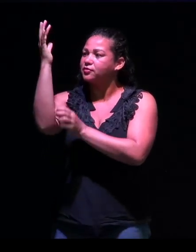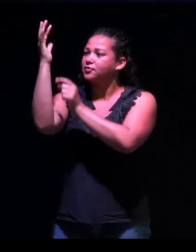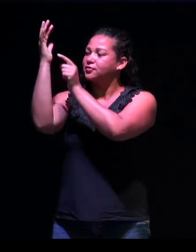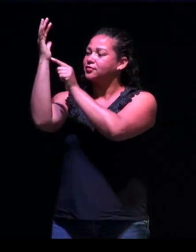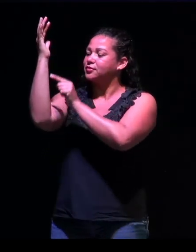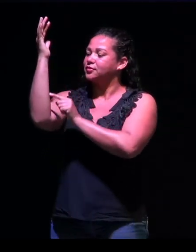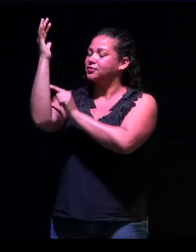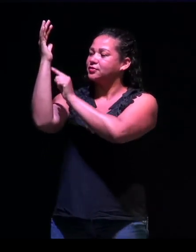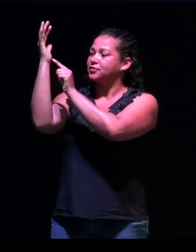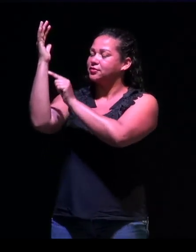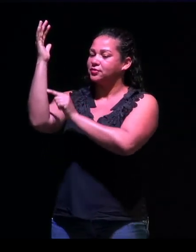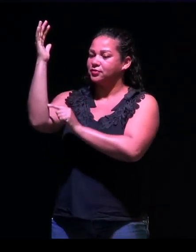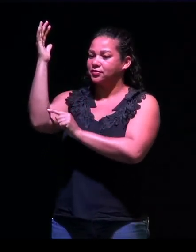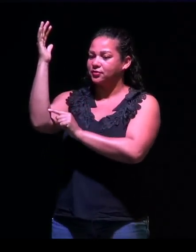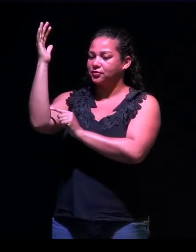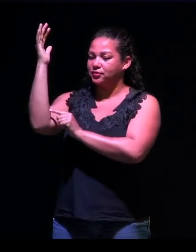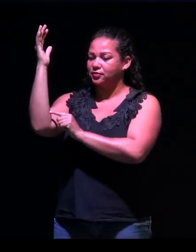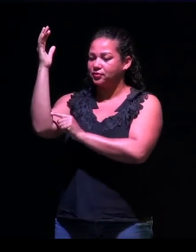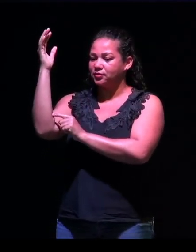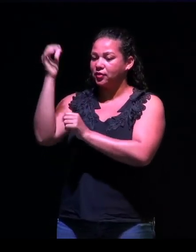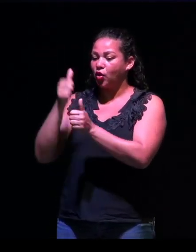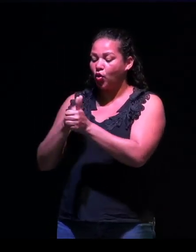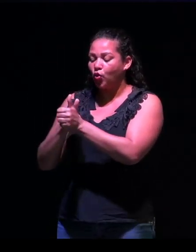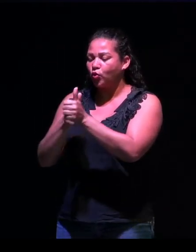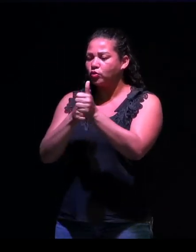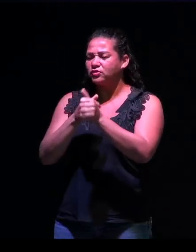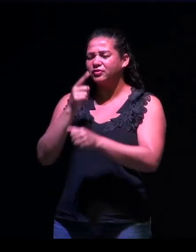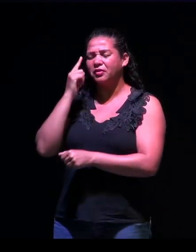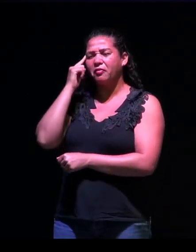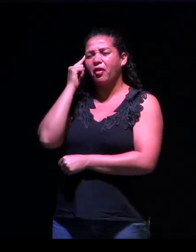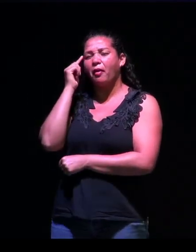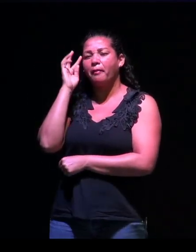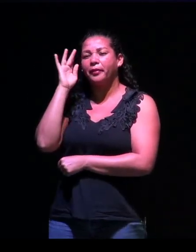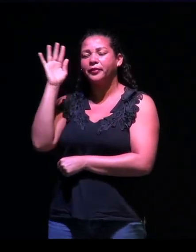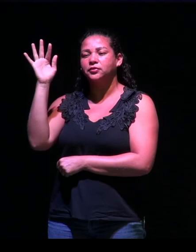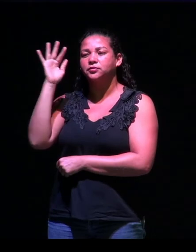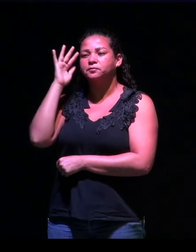entenderam, os discípulos na hora pensaram o seguinte,